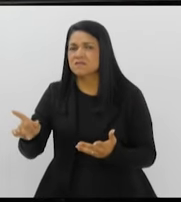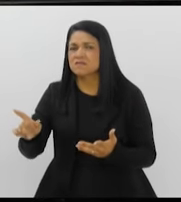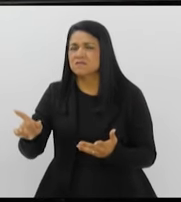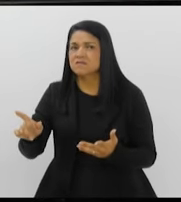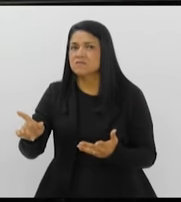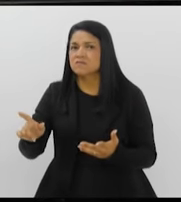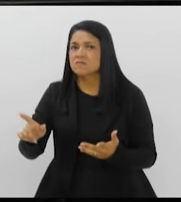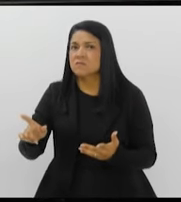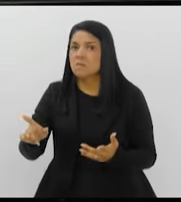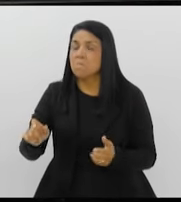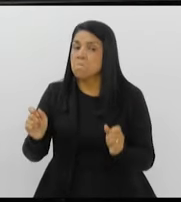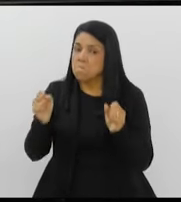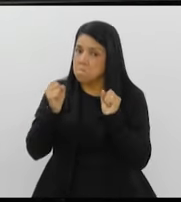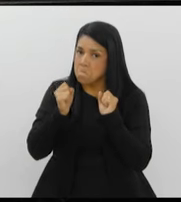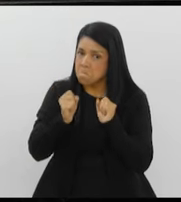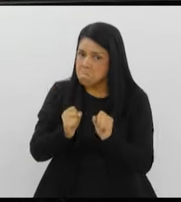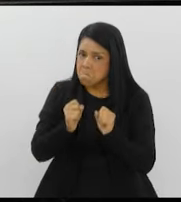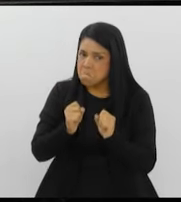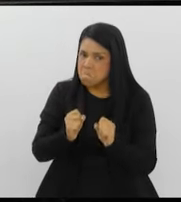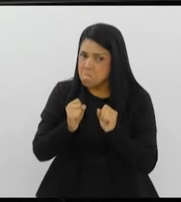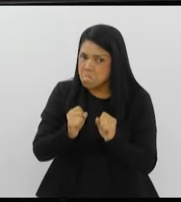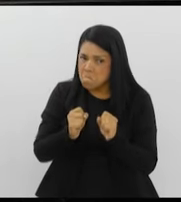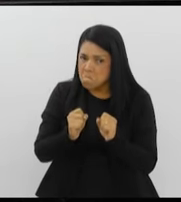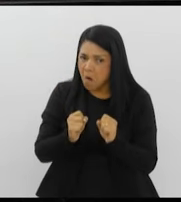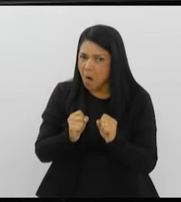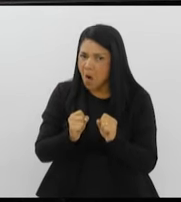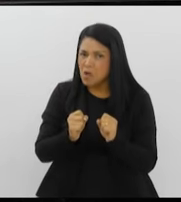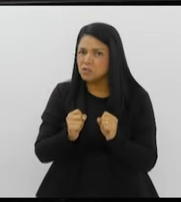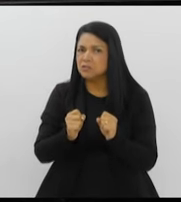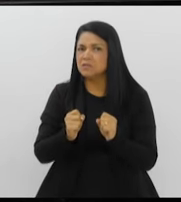Possivelmente foi morto por traficante.